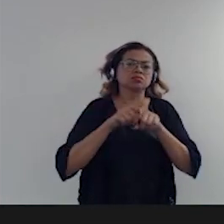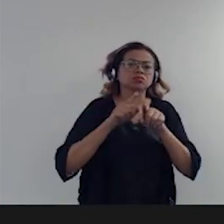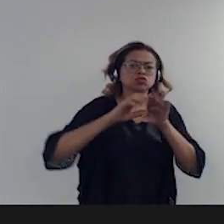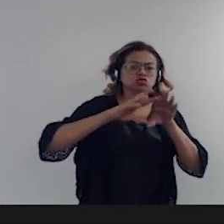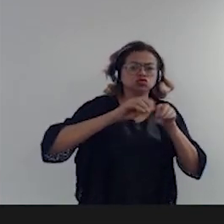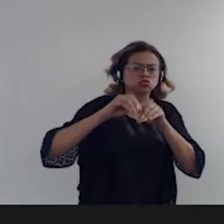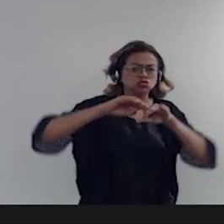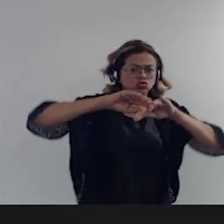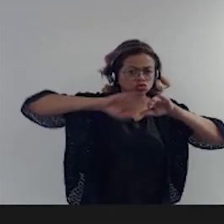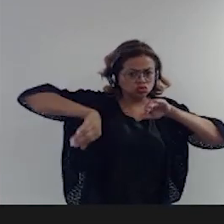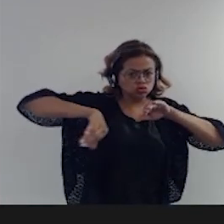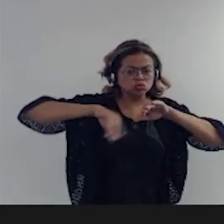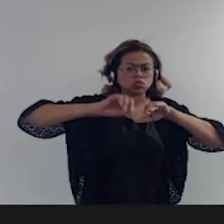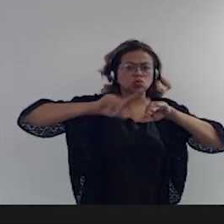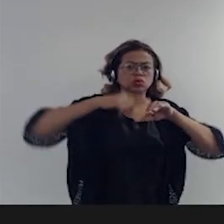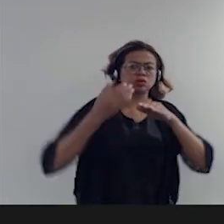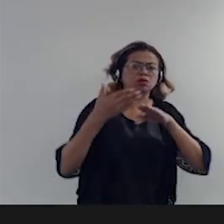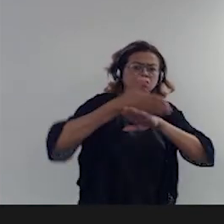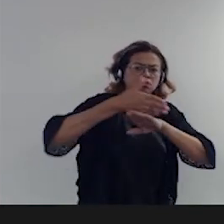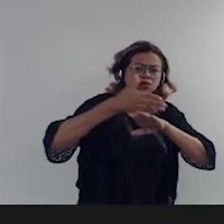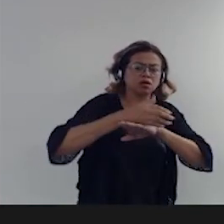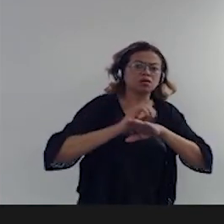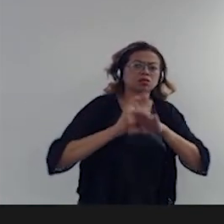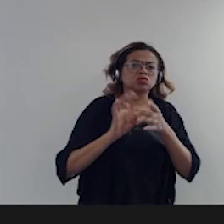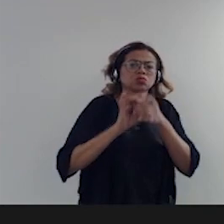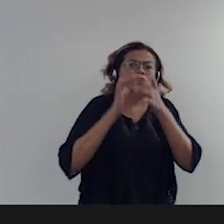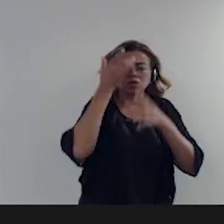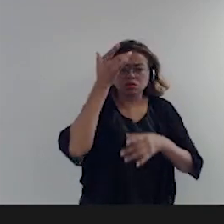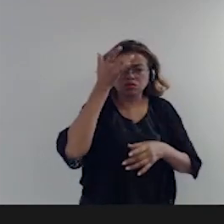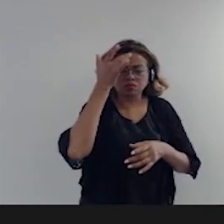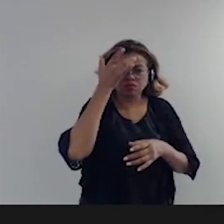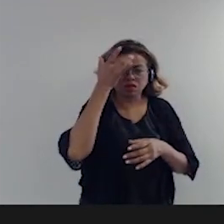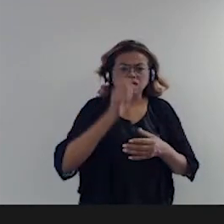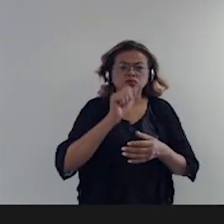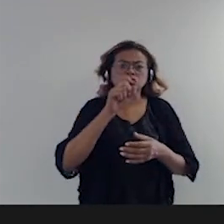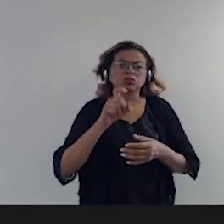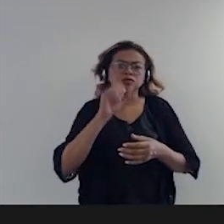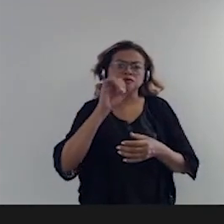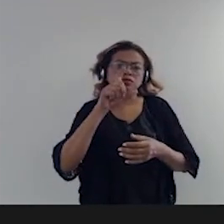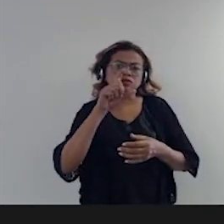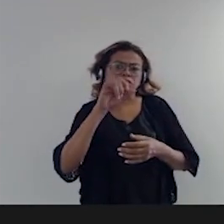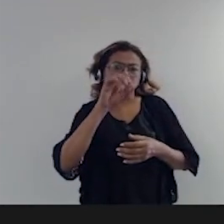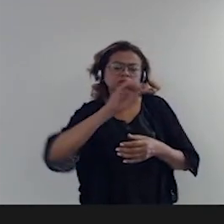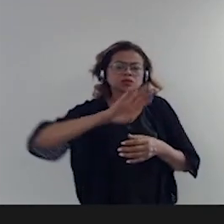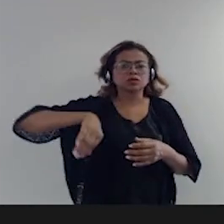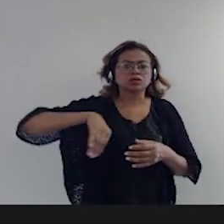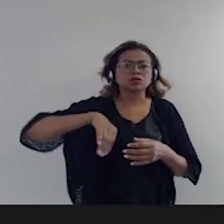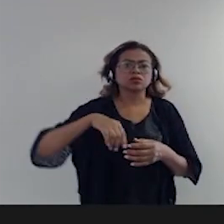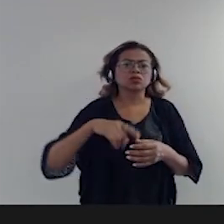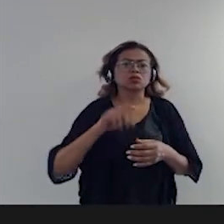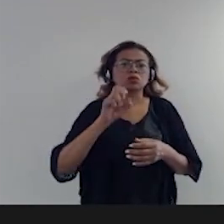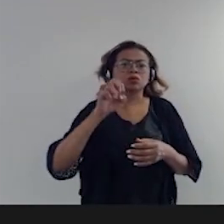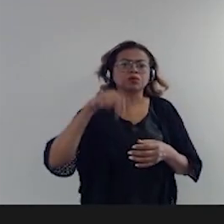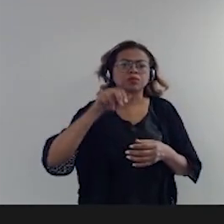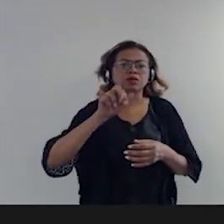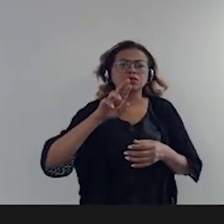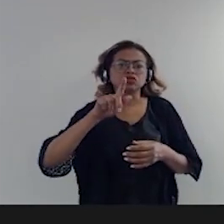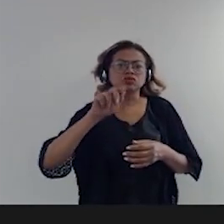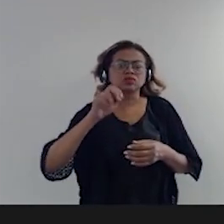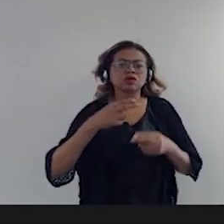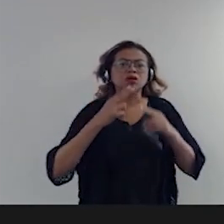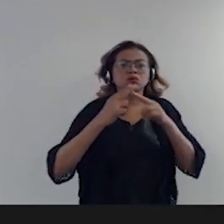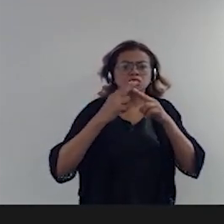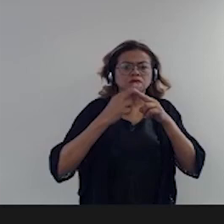regiões, facilitando o acesso ao auxílio emergencial, facilitando a entrada e